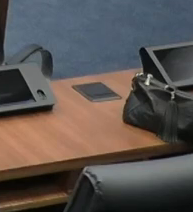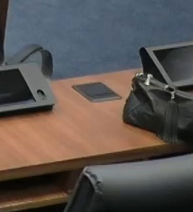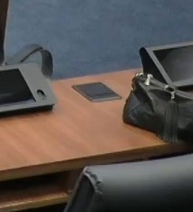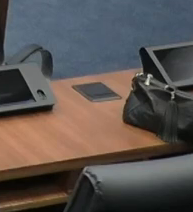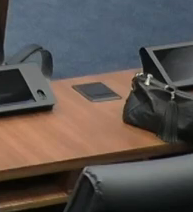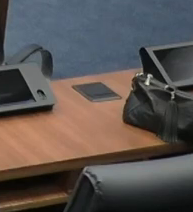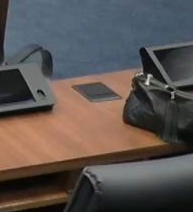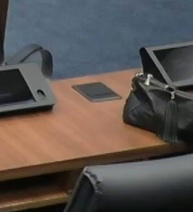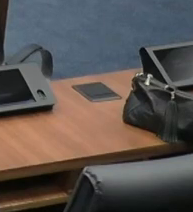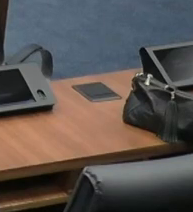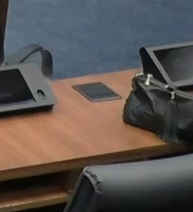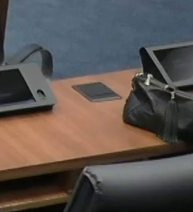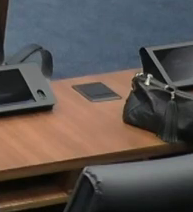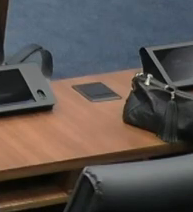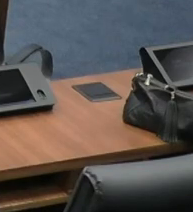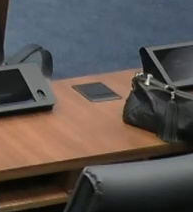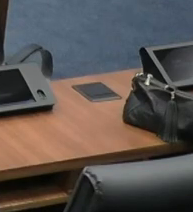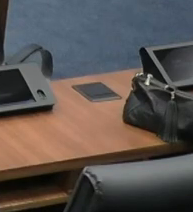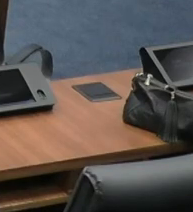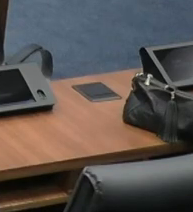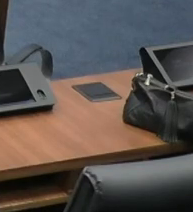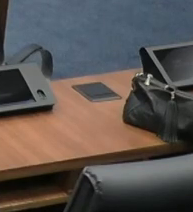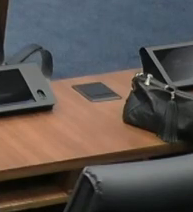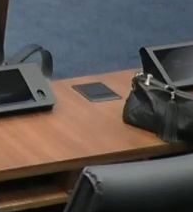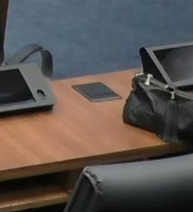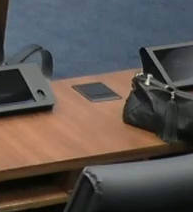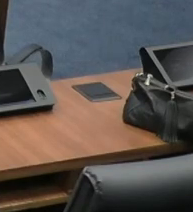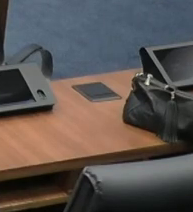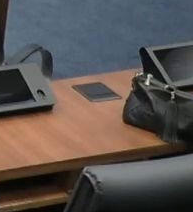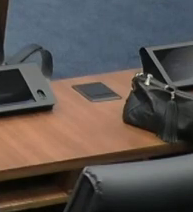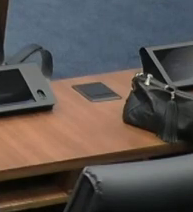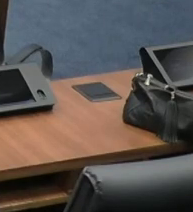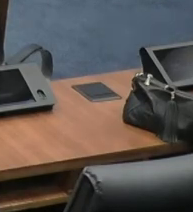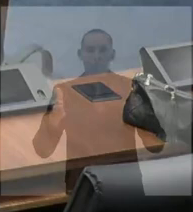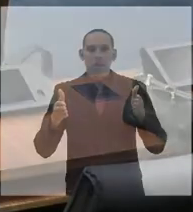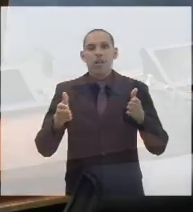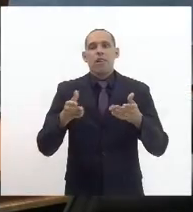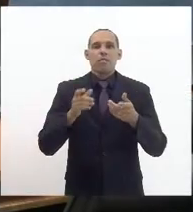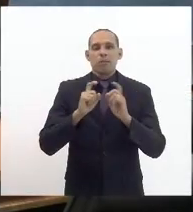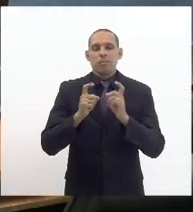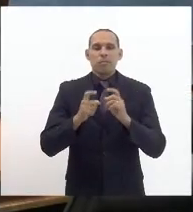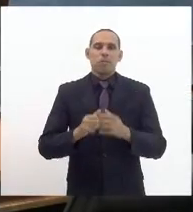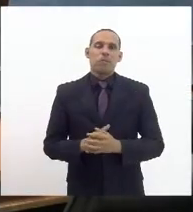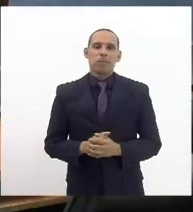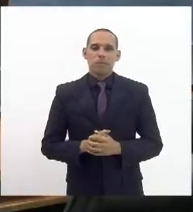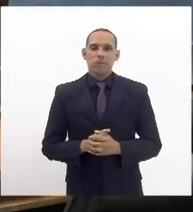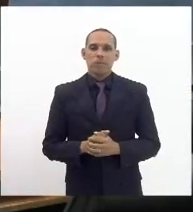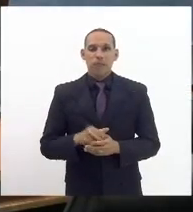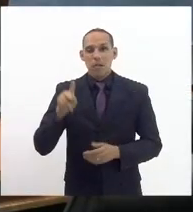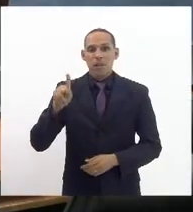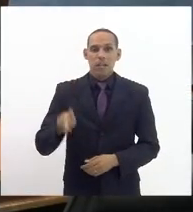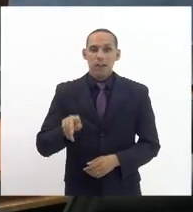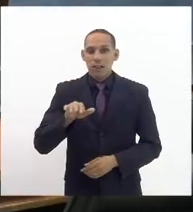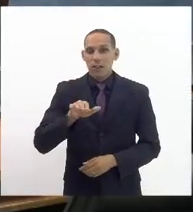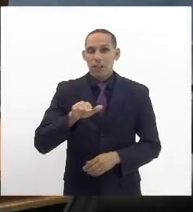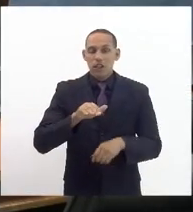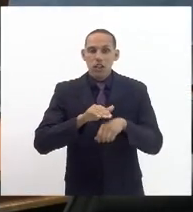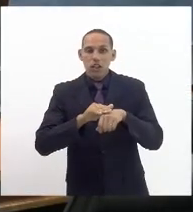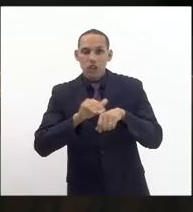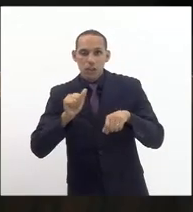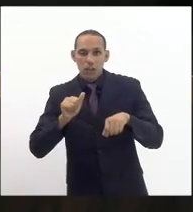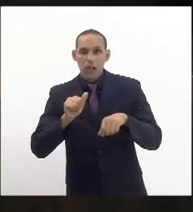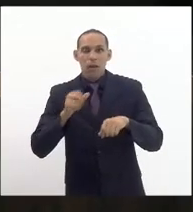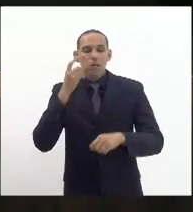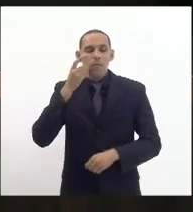Está ok. Presidência, está reaberta a sessão. Presidência convida o deputado